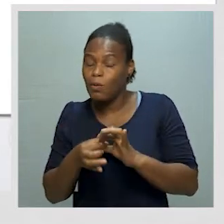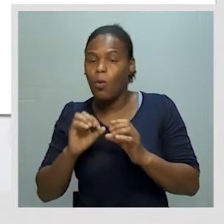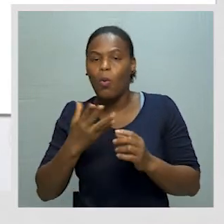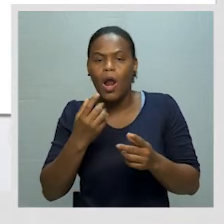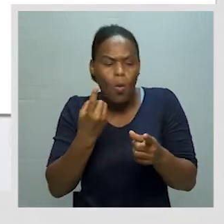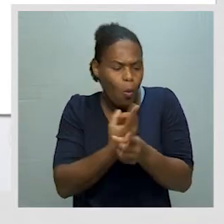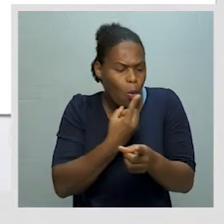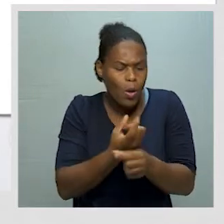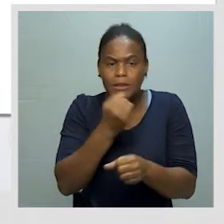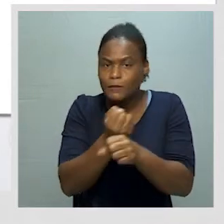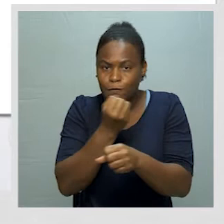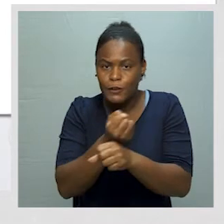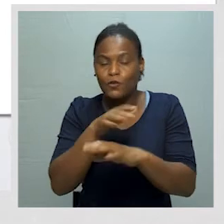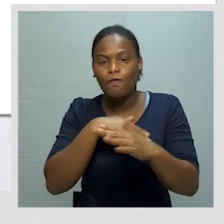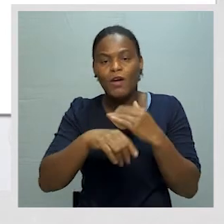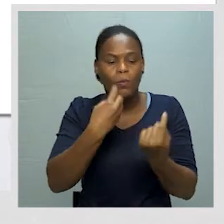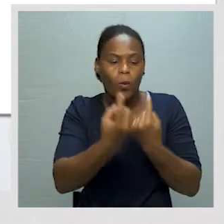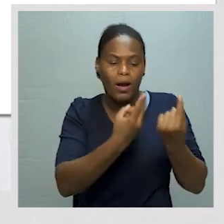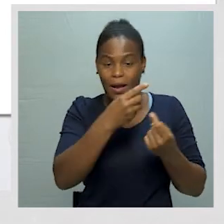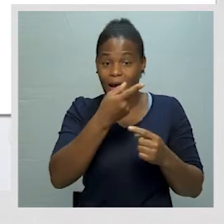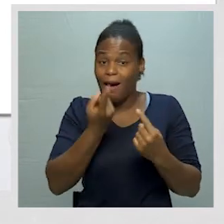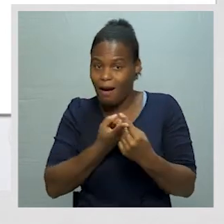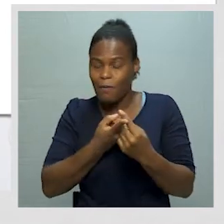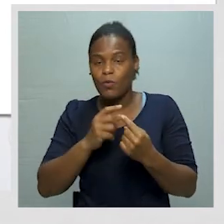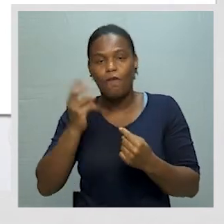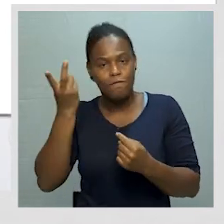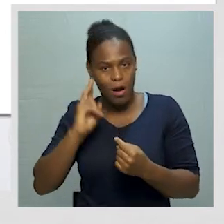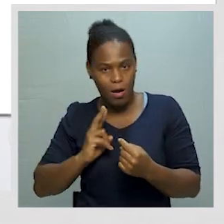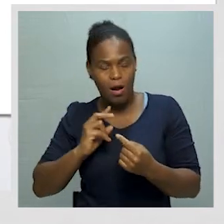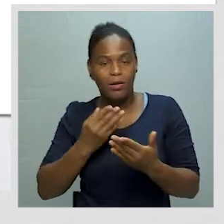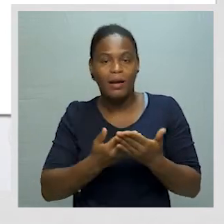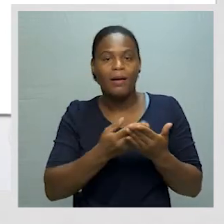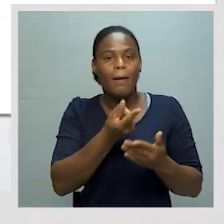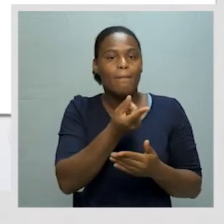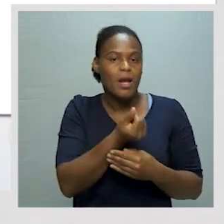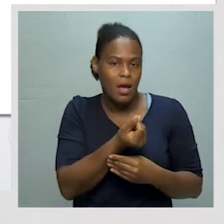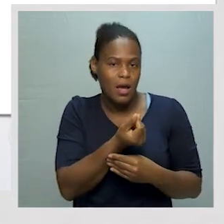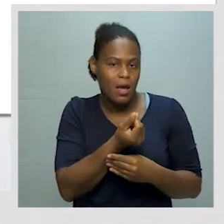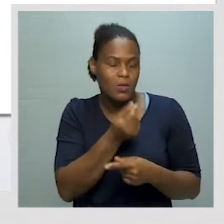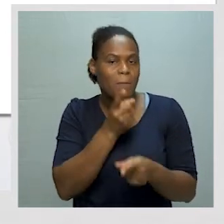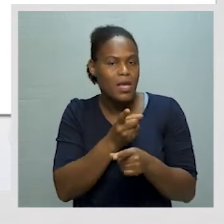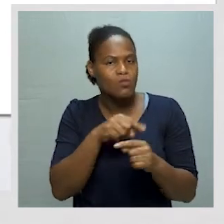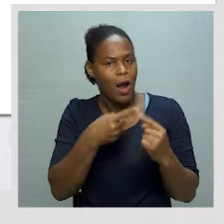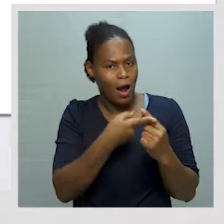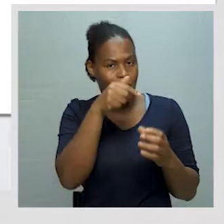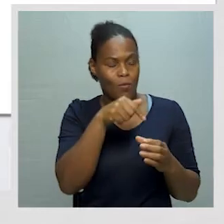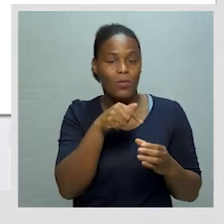bens e serviços produzidos em cada ano são valorizados a preços desse mesmo